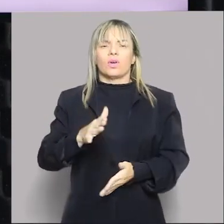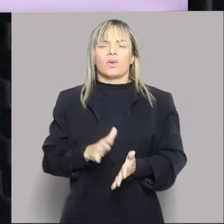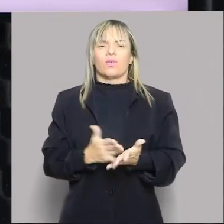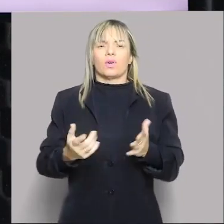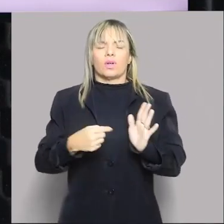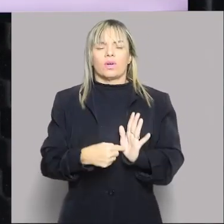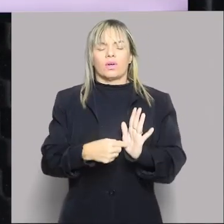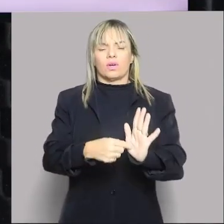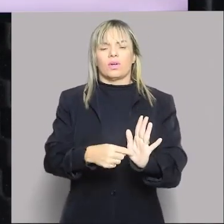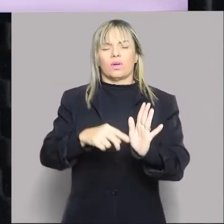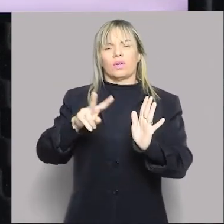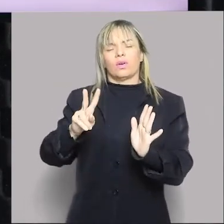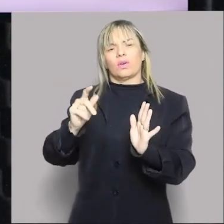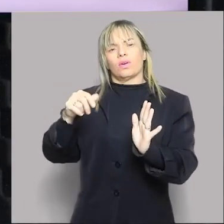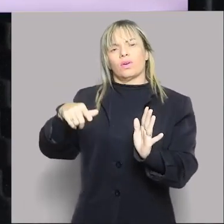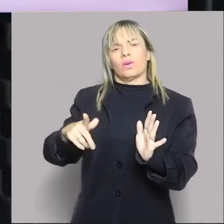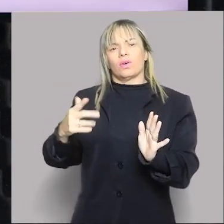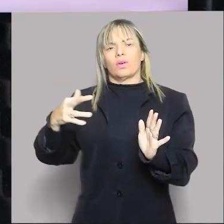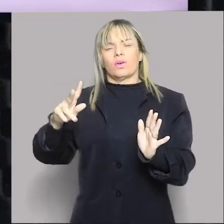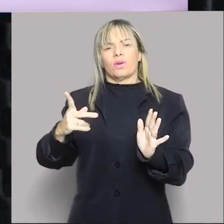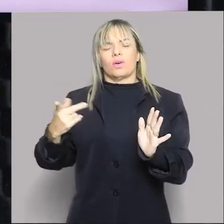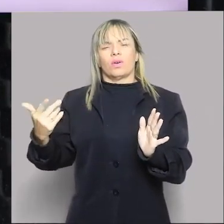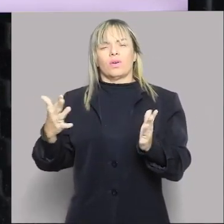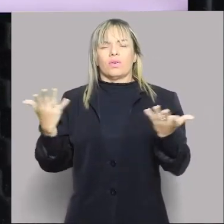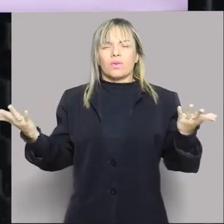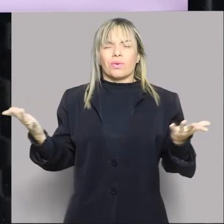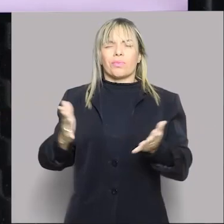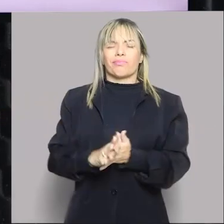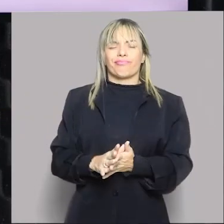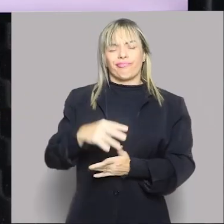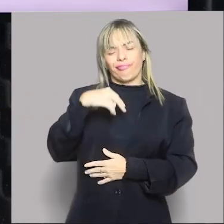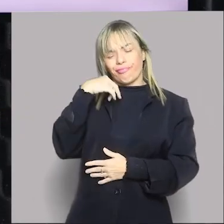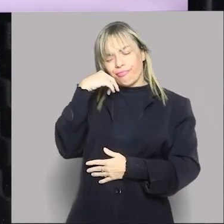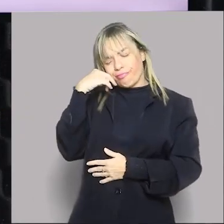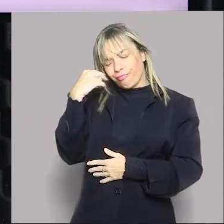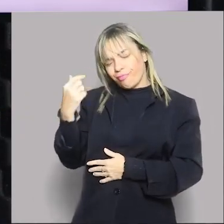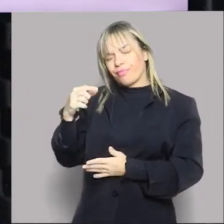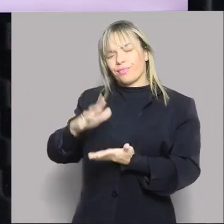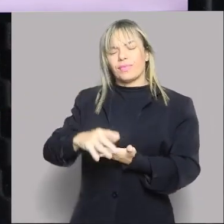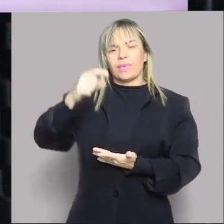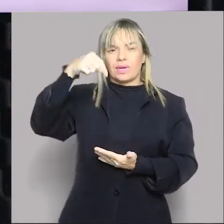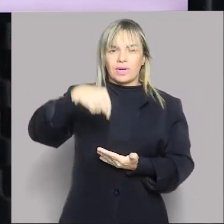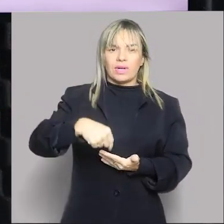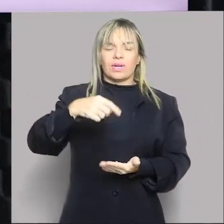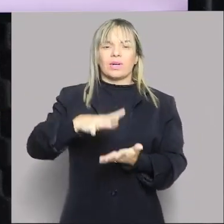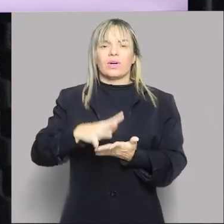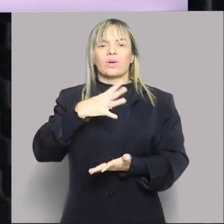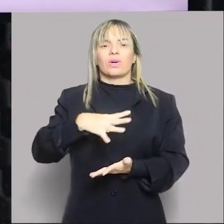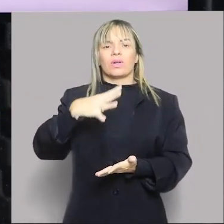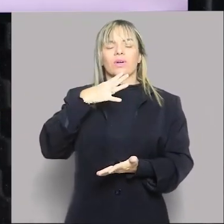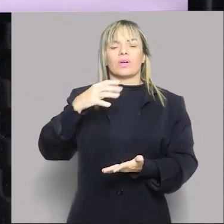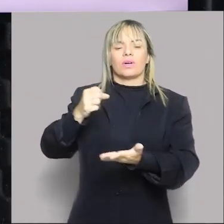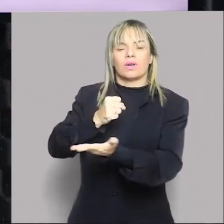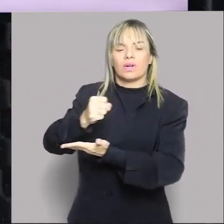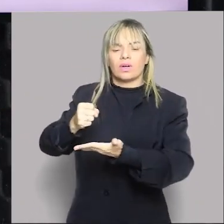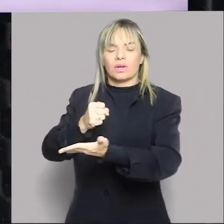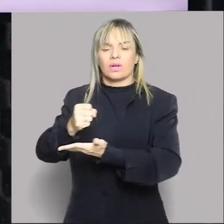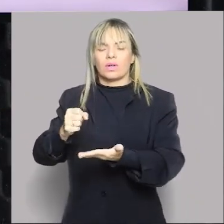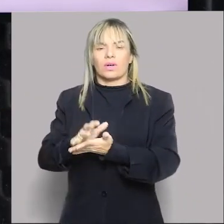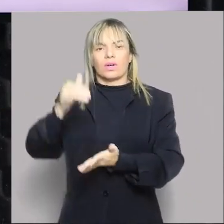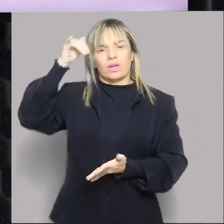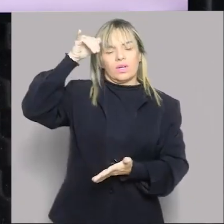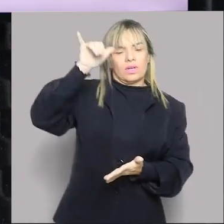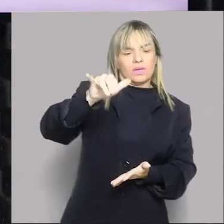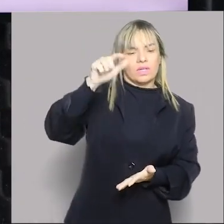professor, quem é Van Gogh? Não vamos passar essa vergonha, para isso que a gente está aqui, né? Para a gente ter conhecimentos gerais básicos, para evitar esse